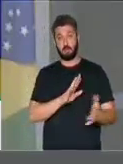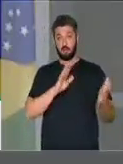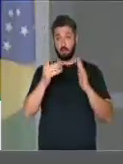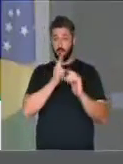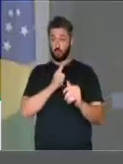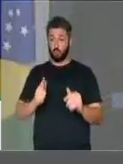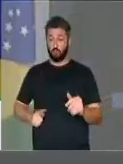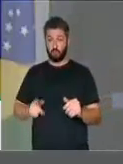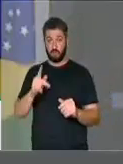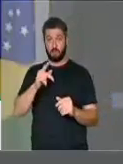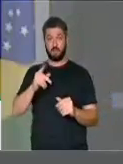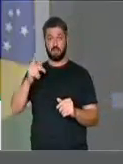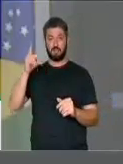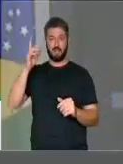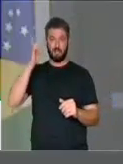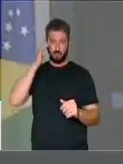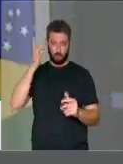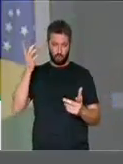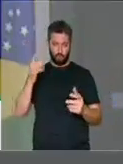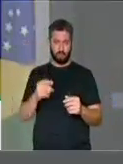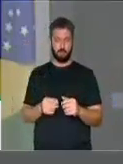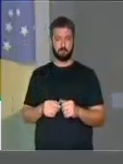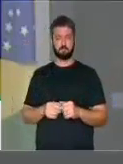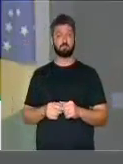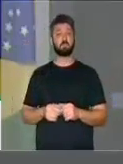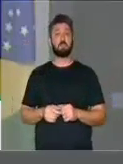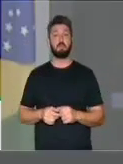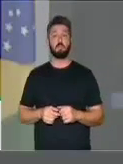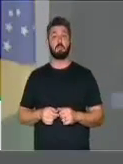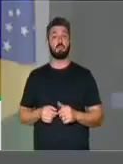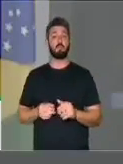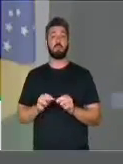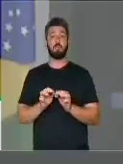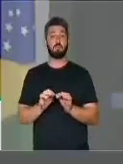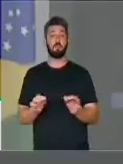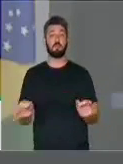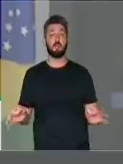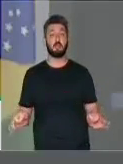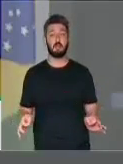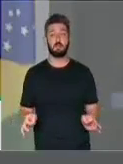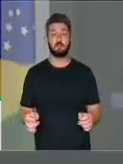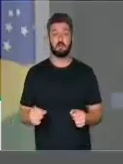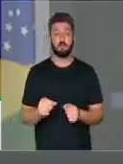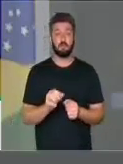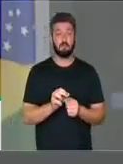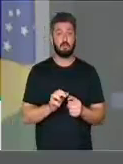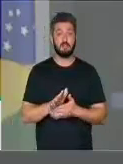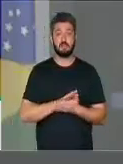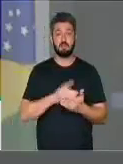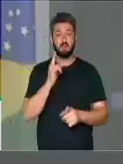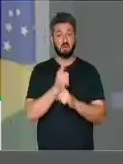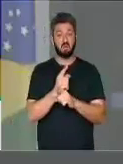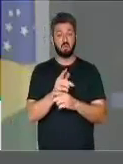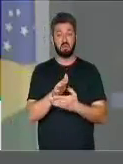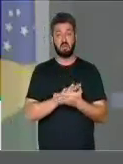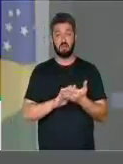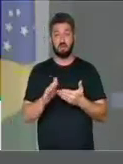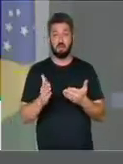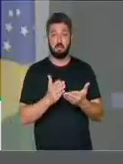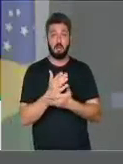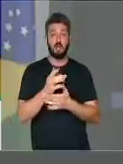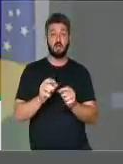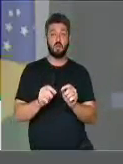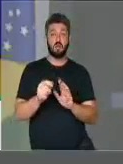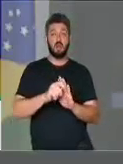base governista da presidente afastada Dilma Rousseff, simplesmente nada de grave encontrou. Aprovou, ao